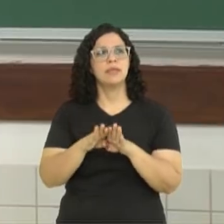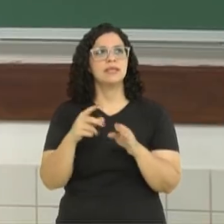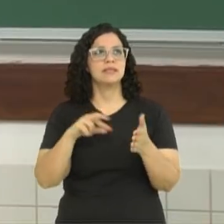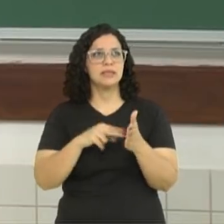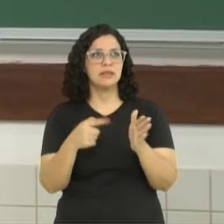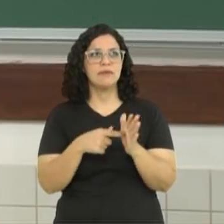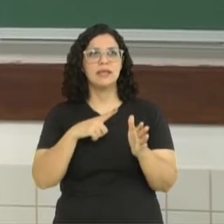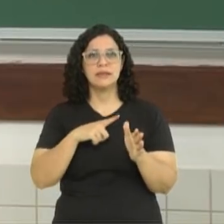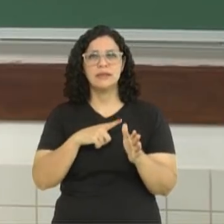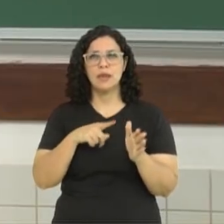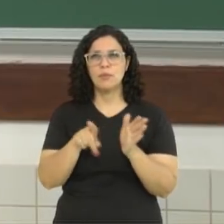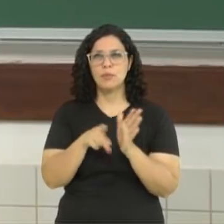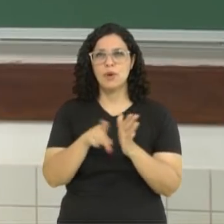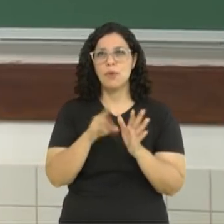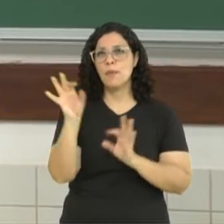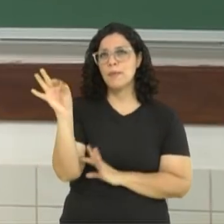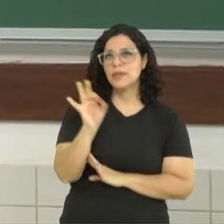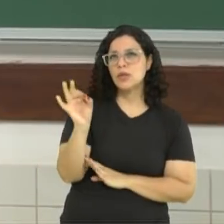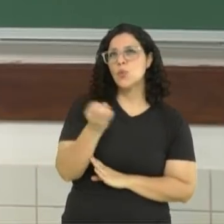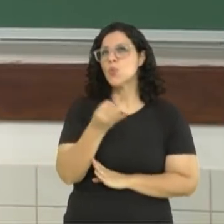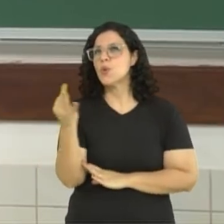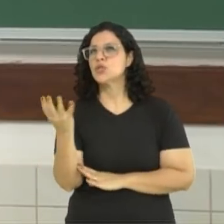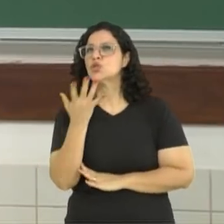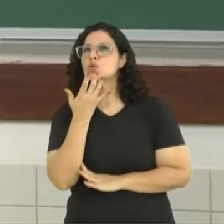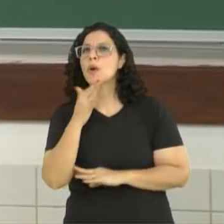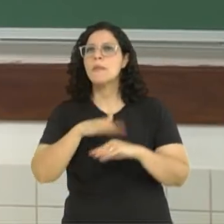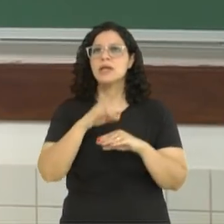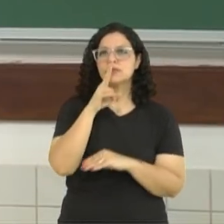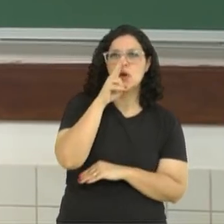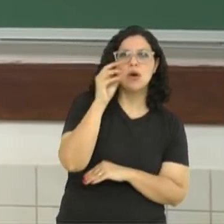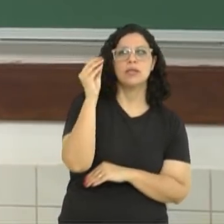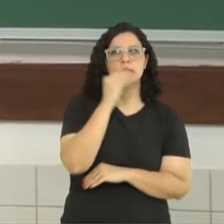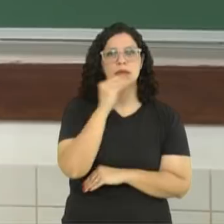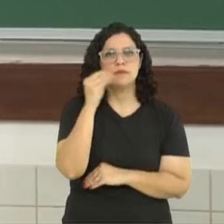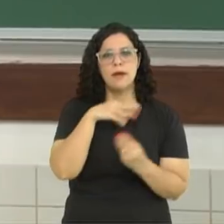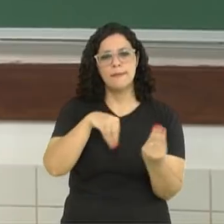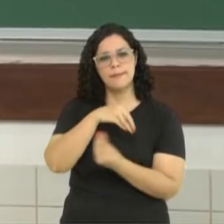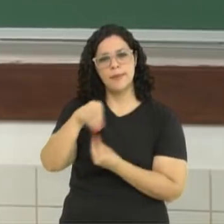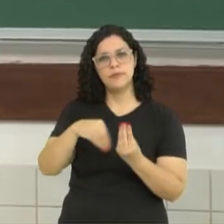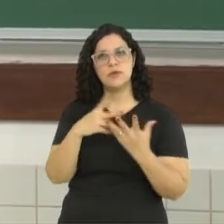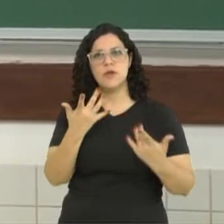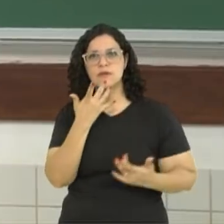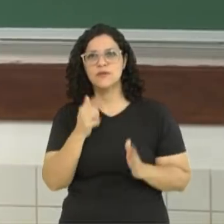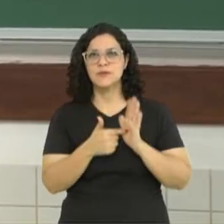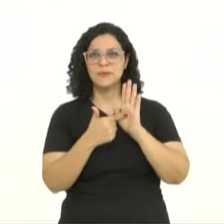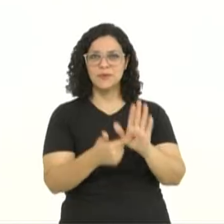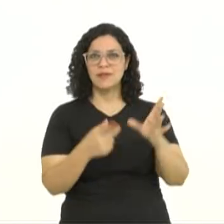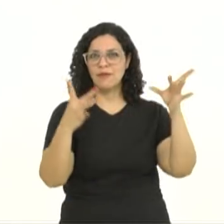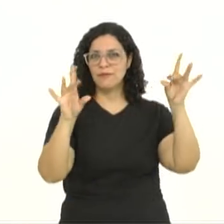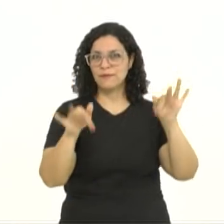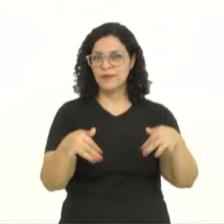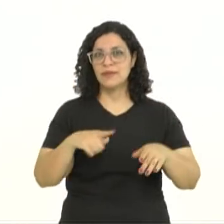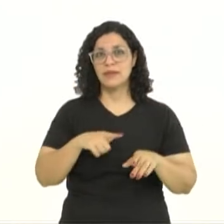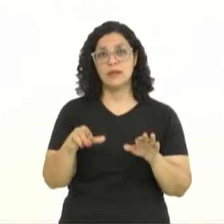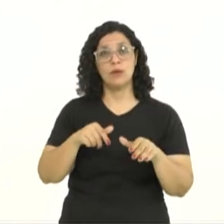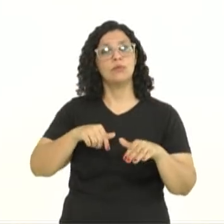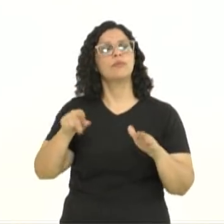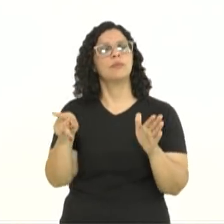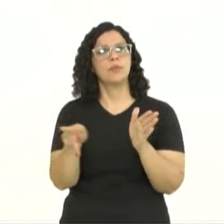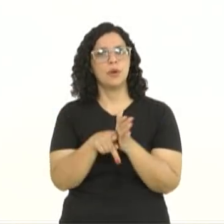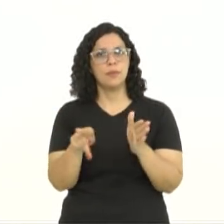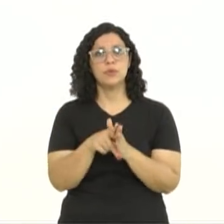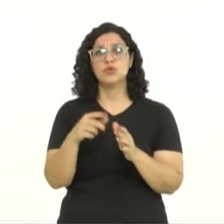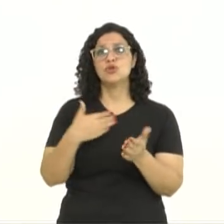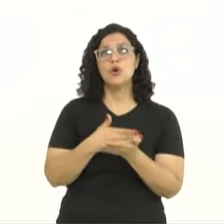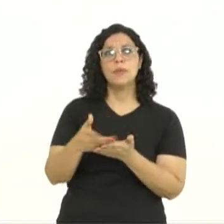daí vai ter o quê? Vai ter a porcentagem, mais cor dessa, menos cor dessa, para poder produzir a cor final que está lá. Então ele usa o mesmo princípio que nós